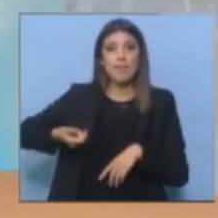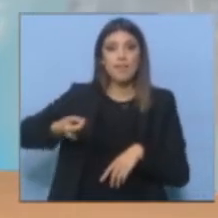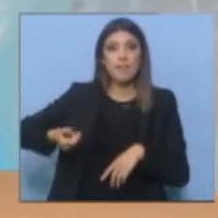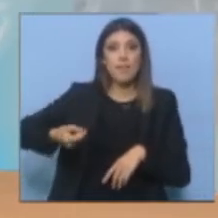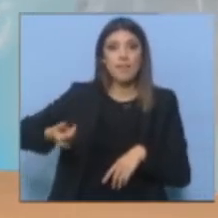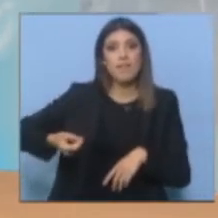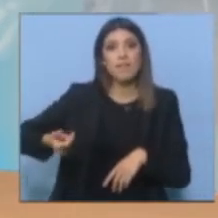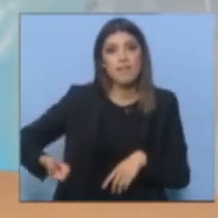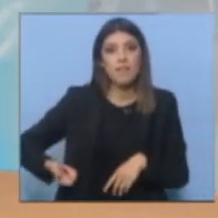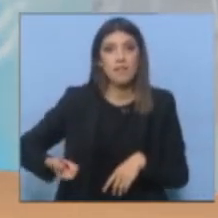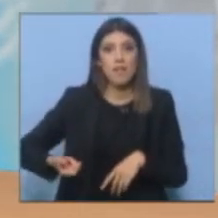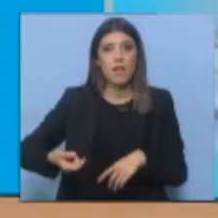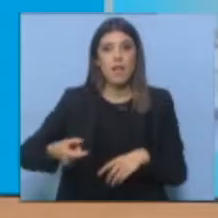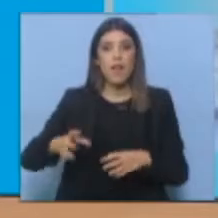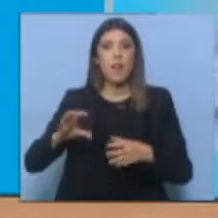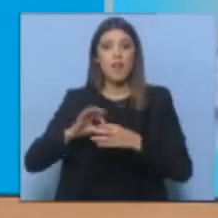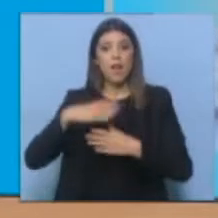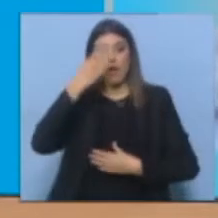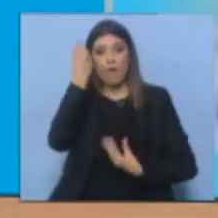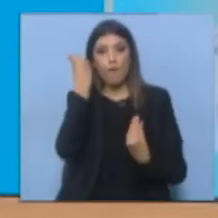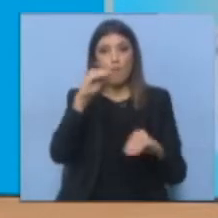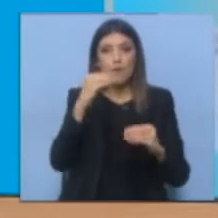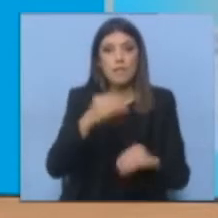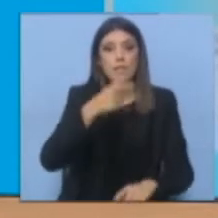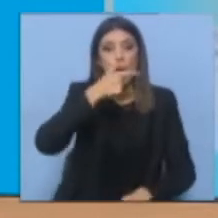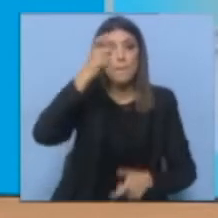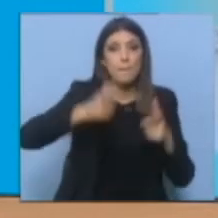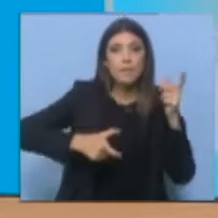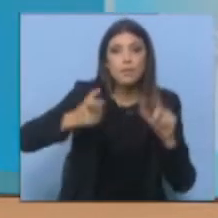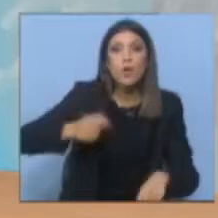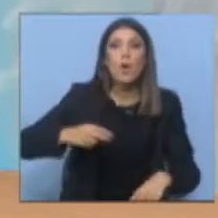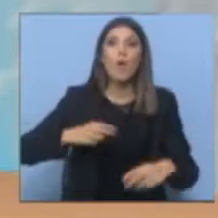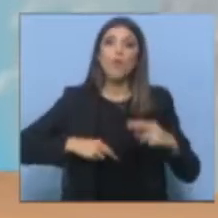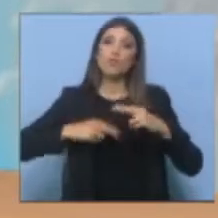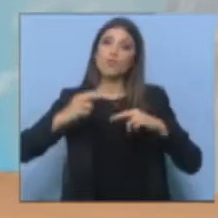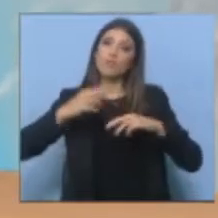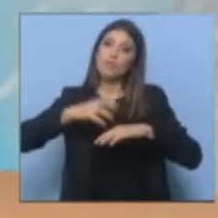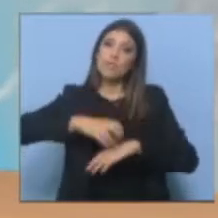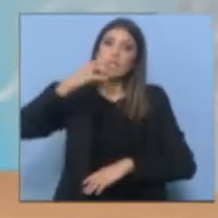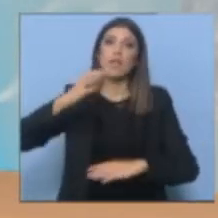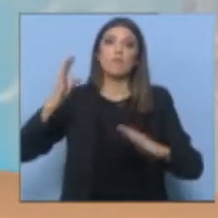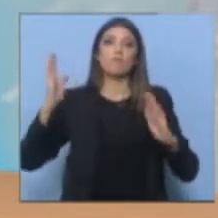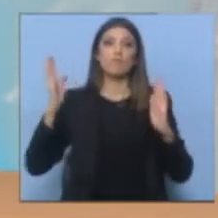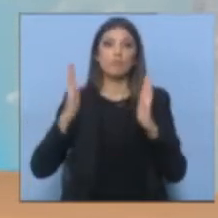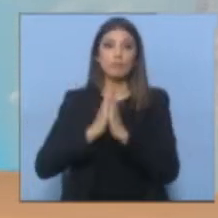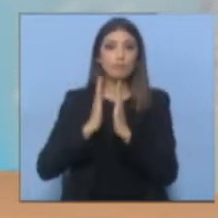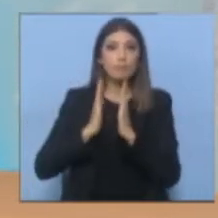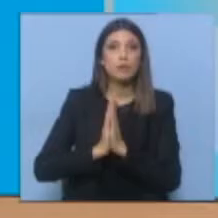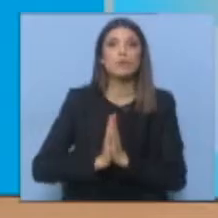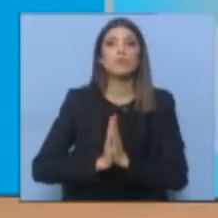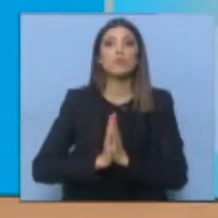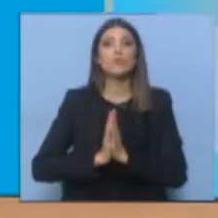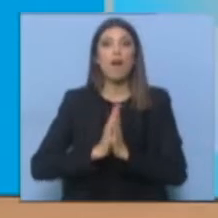nível da formação dos sacerdotes, da construção de seminários, uma quantidade de projetos em que a AIS está